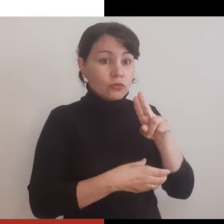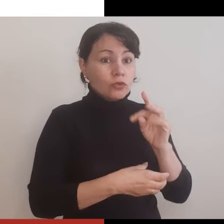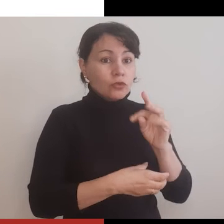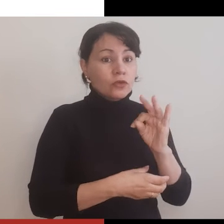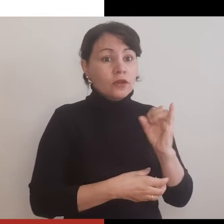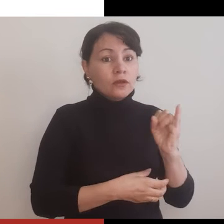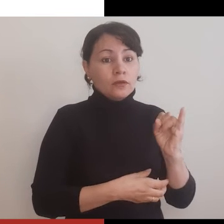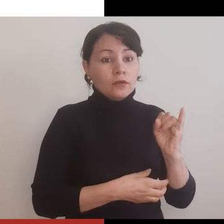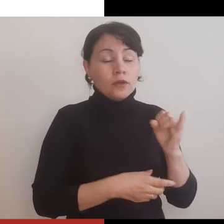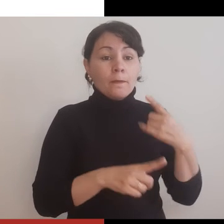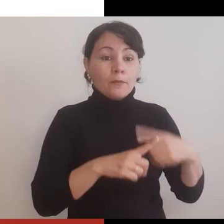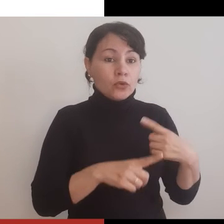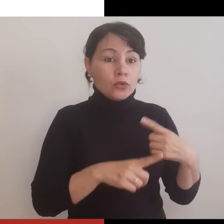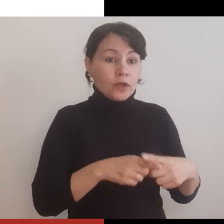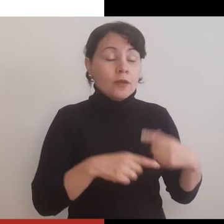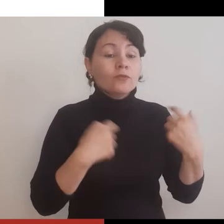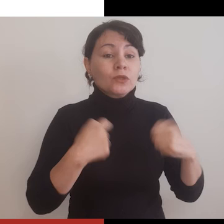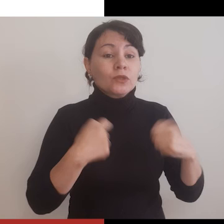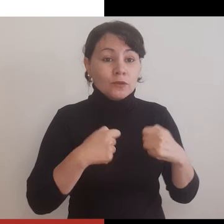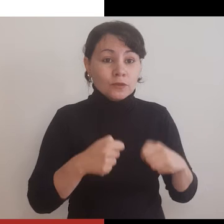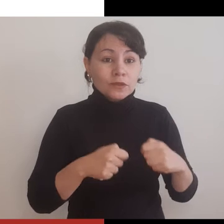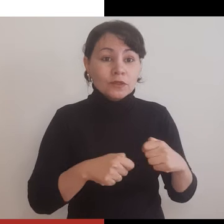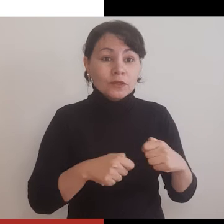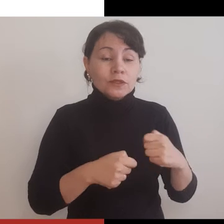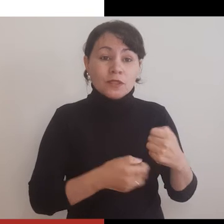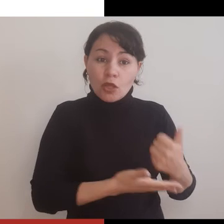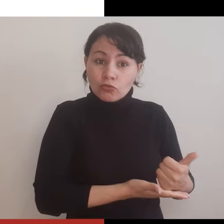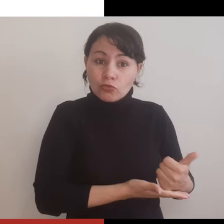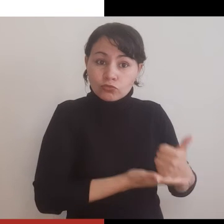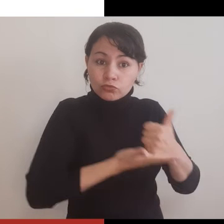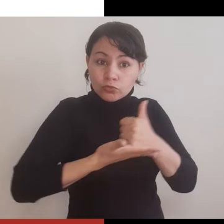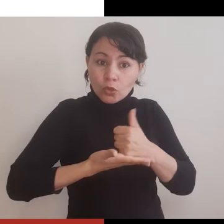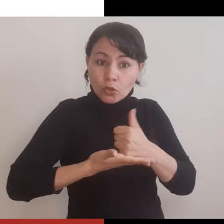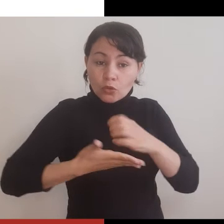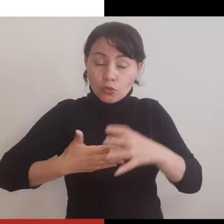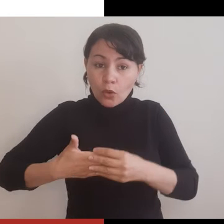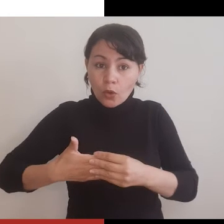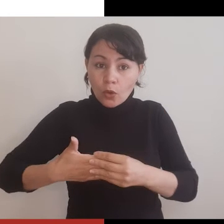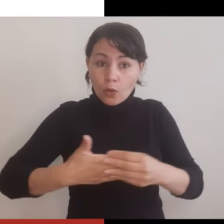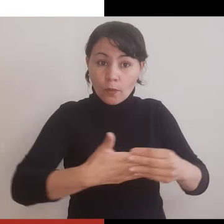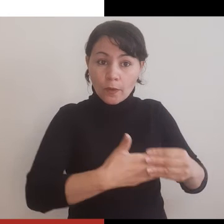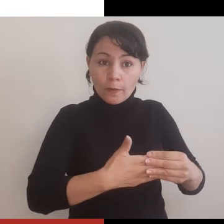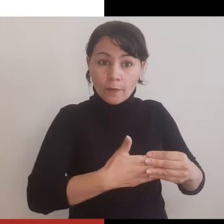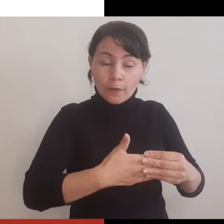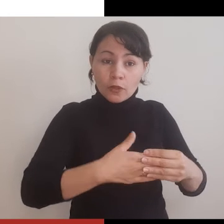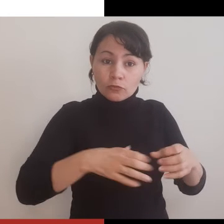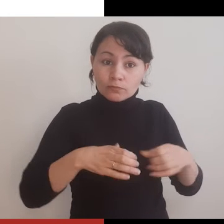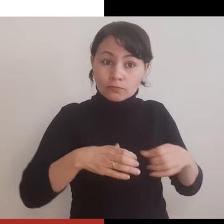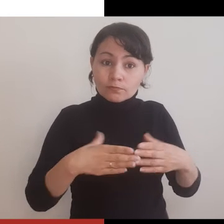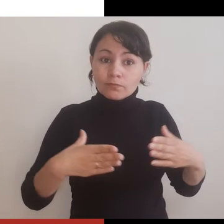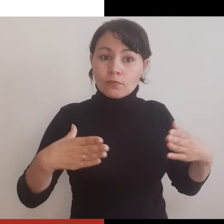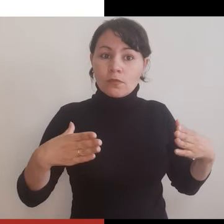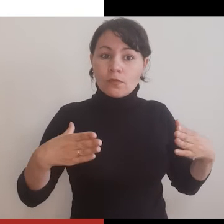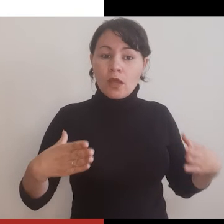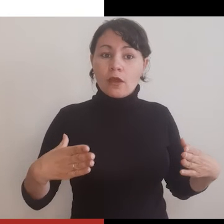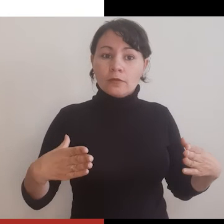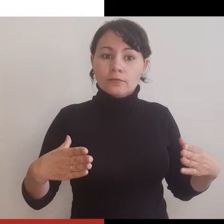UTI. Por quê? Porque ele precisa de um acompanhamento, de uma monitorização